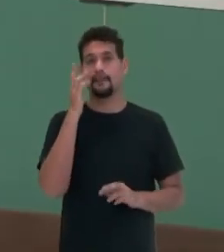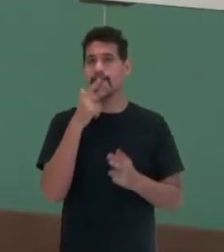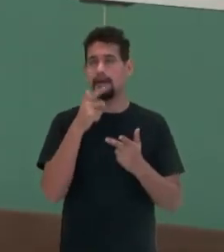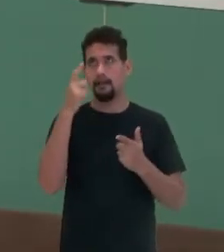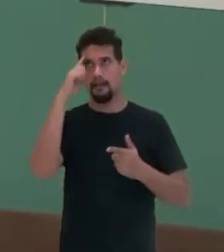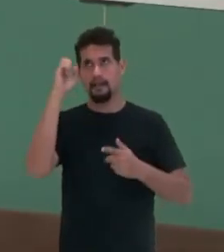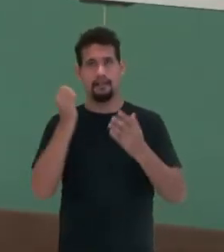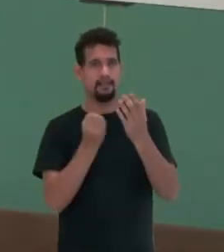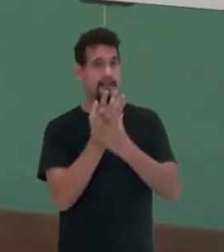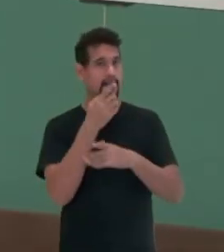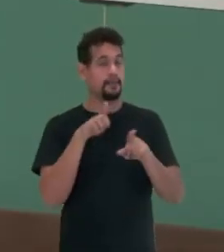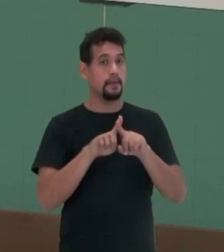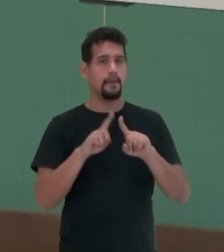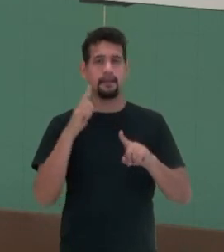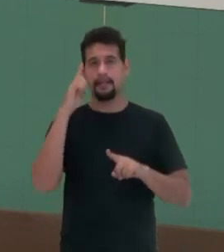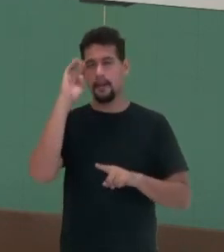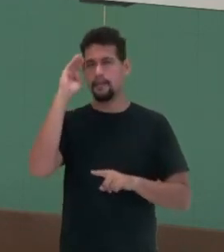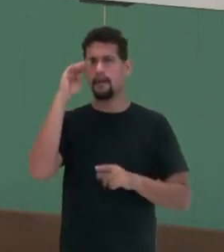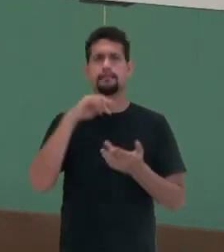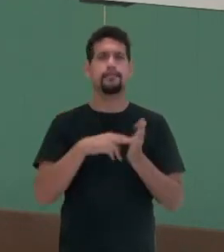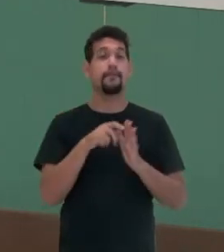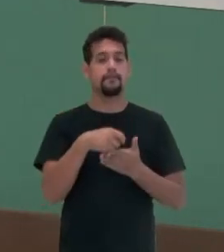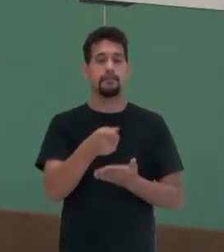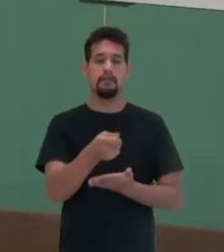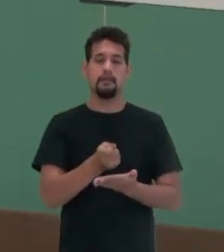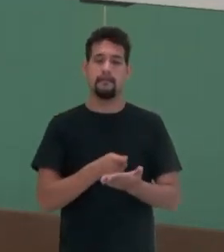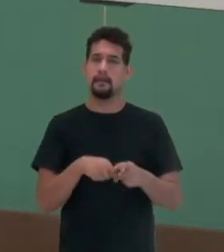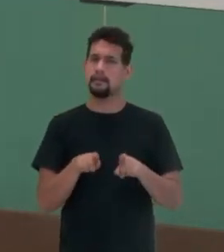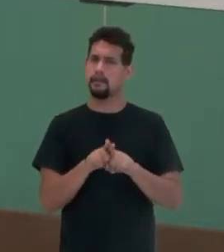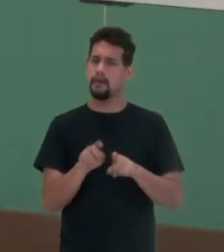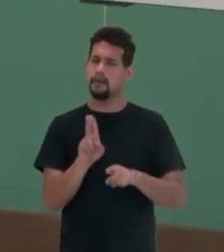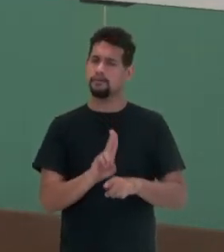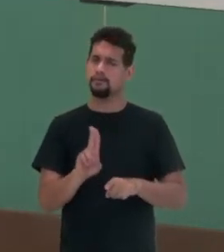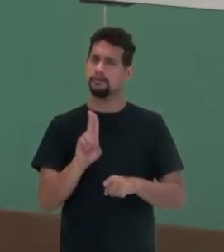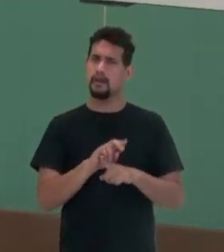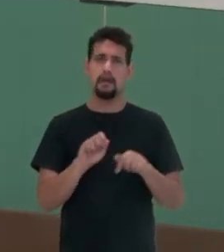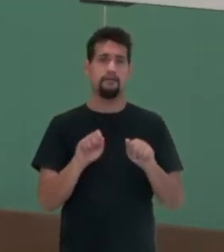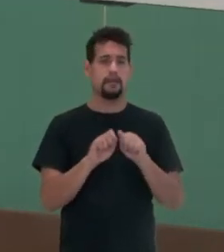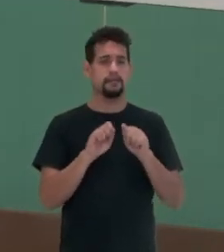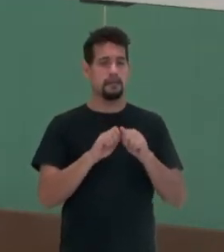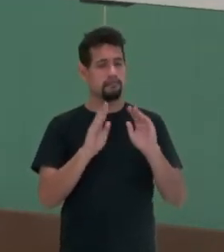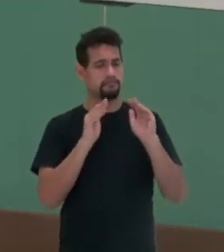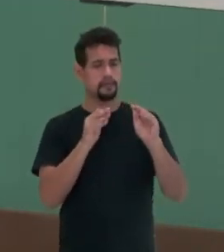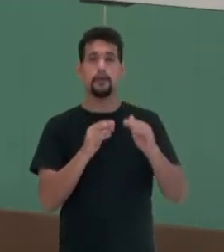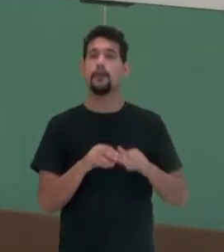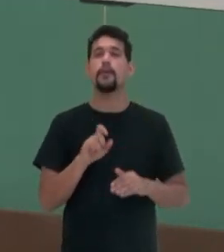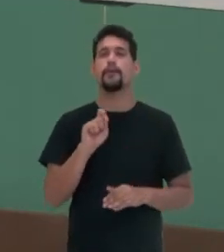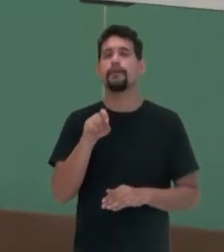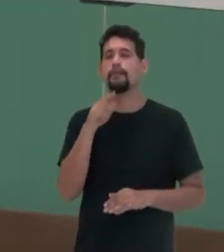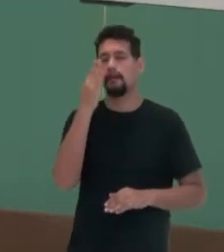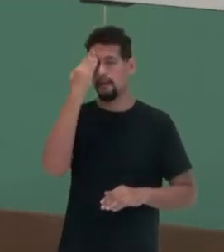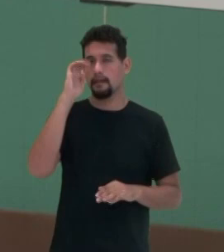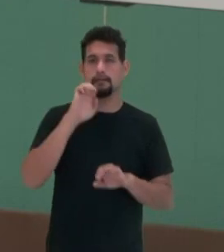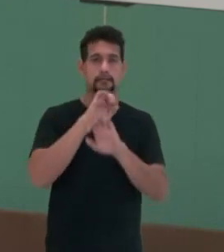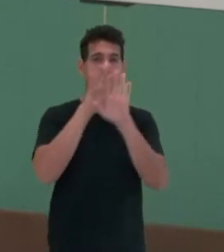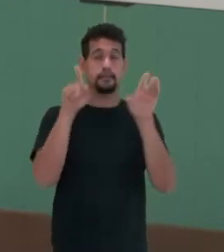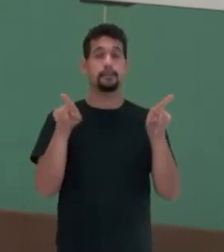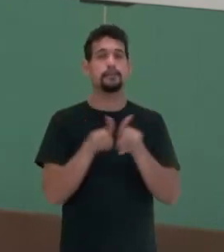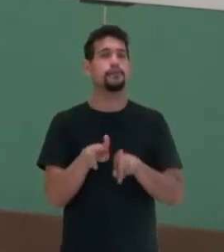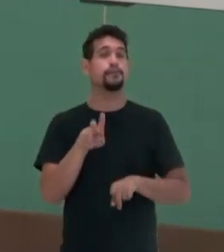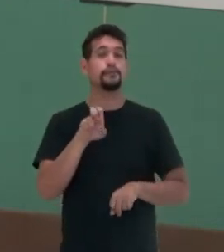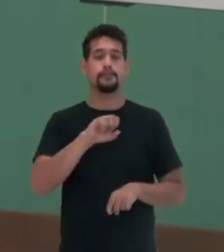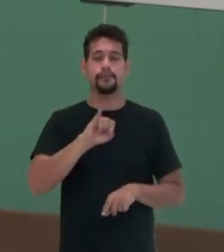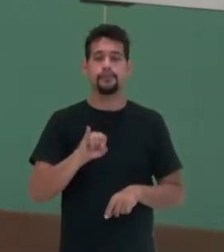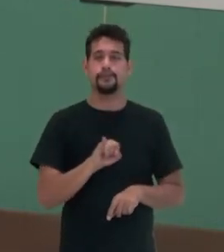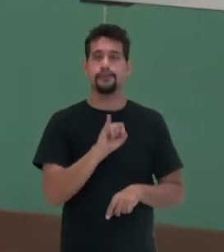criativos e a ideia aqui é vocês escreverem, né, ali, colocarem, fazer um infográfico do que vocês entenderam sobre o jiu-jitsu.